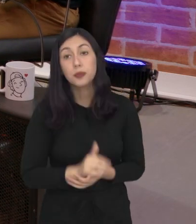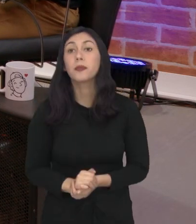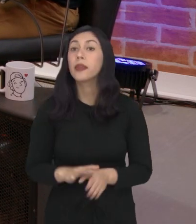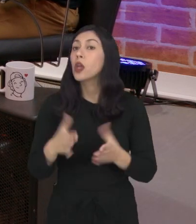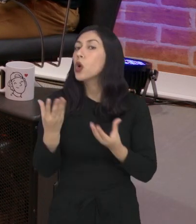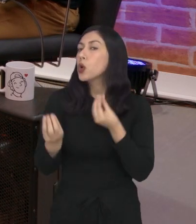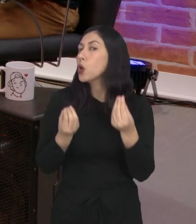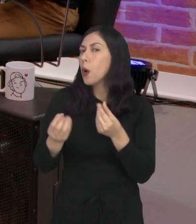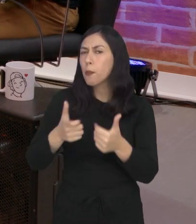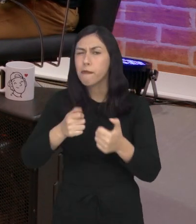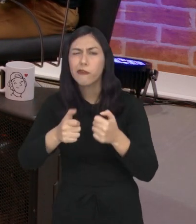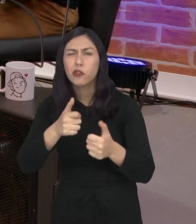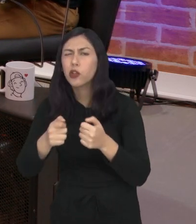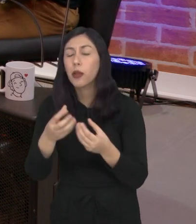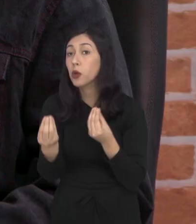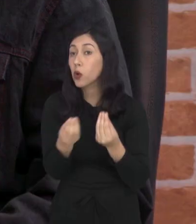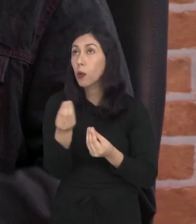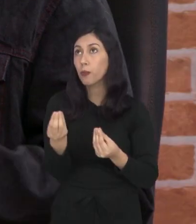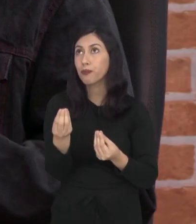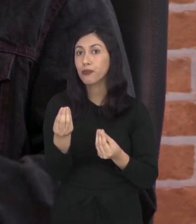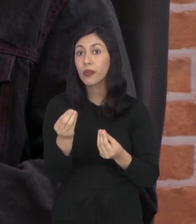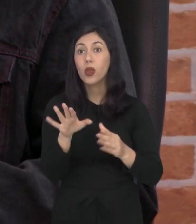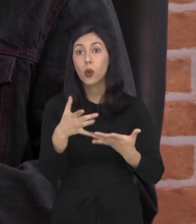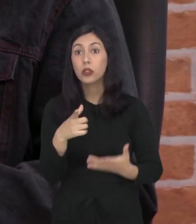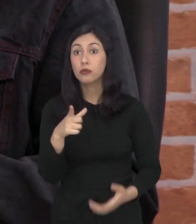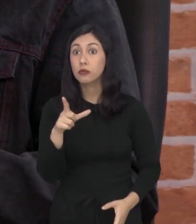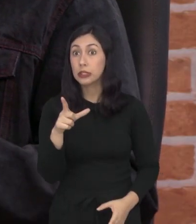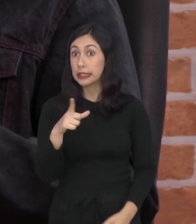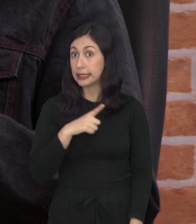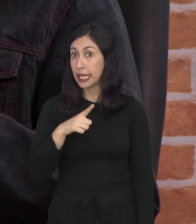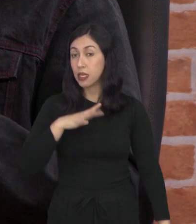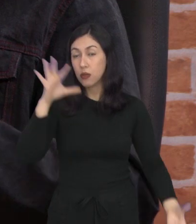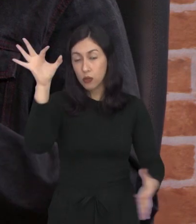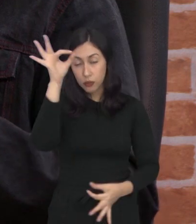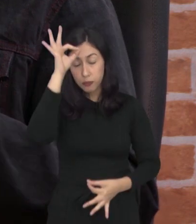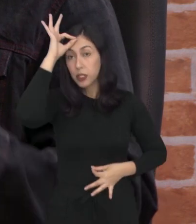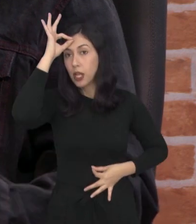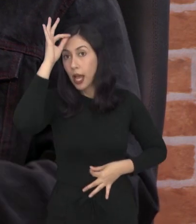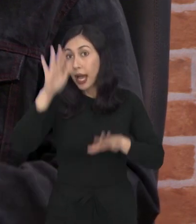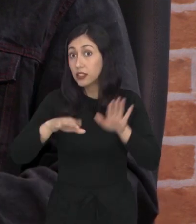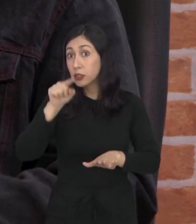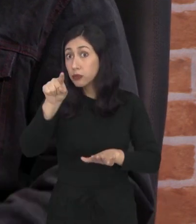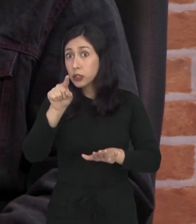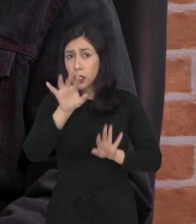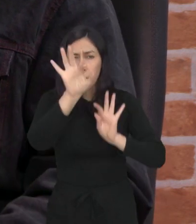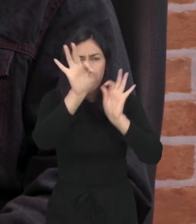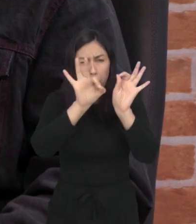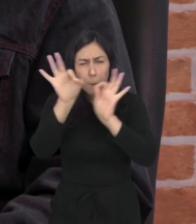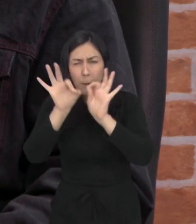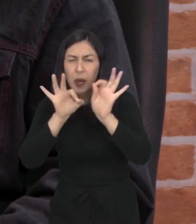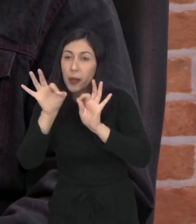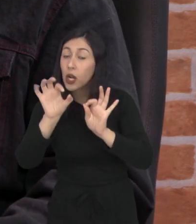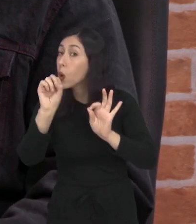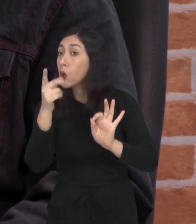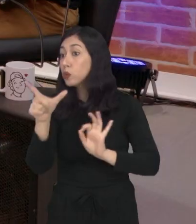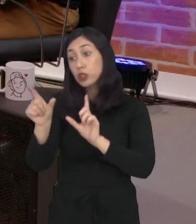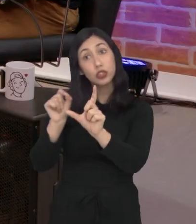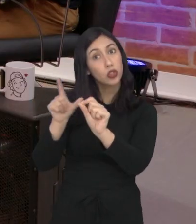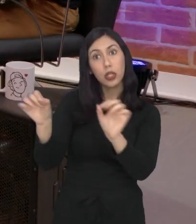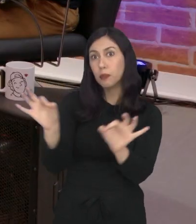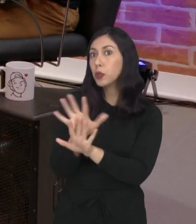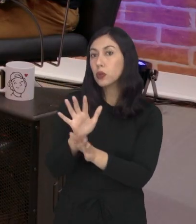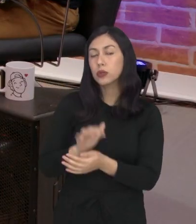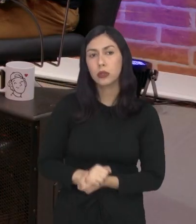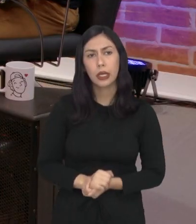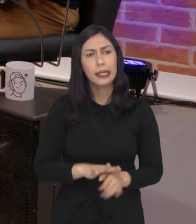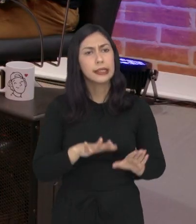do videogame, do jogo eletrônico? É aquele jogo que você vai ter um personagem, que você vai, talvez, criar ele ou não. RPG, então, é uma parada que sai do tabuleiro e